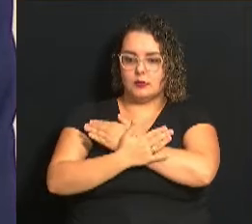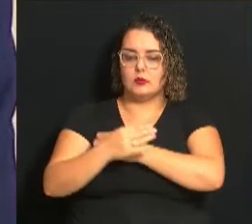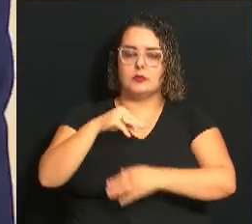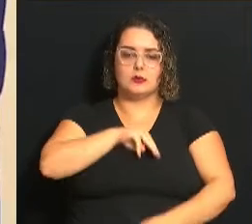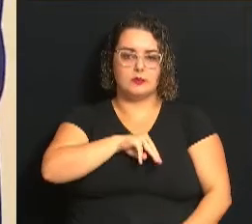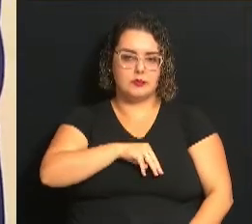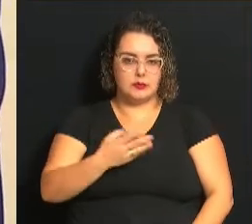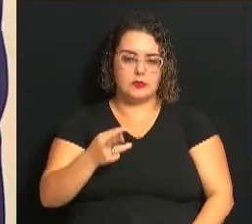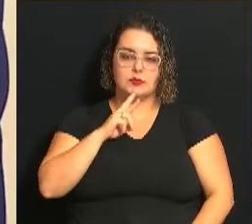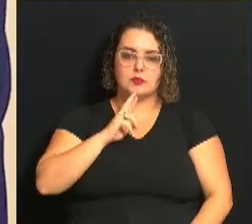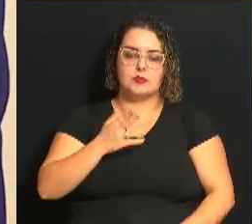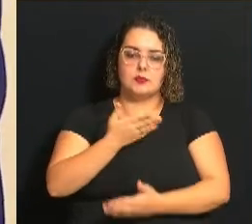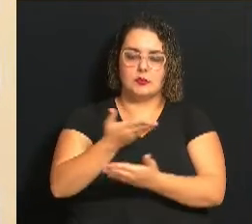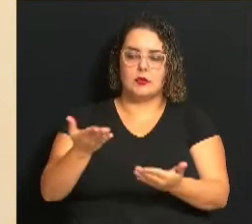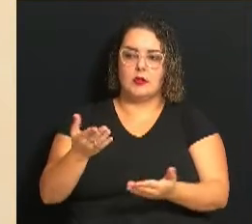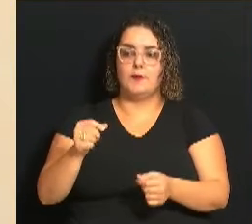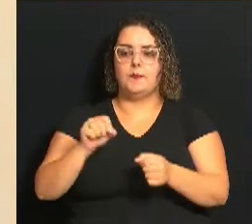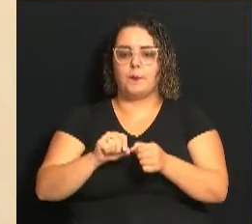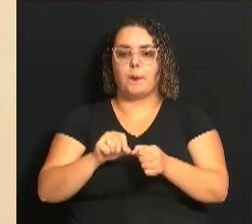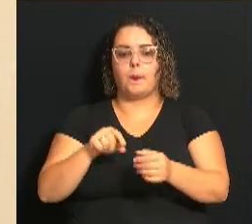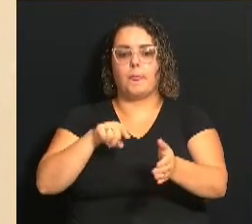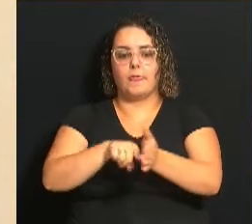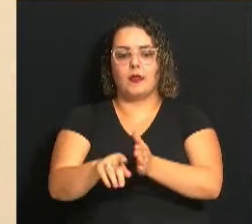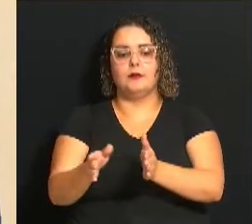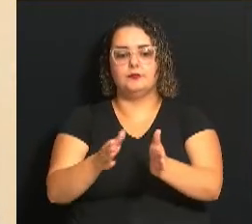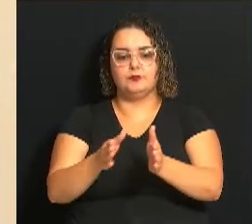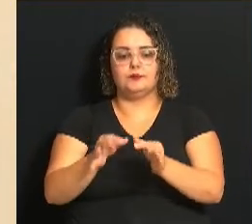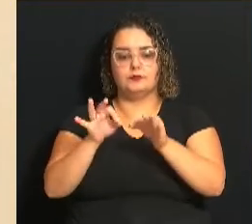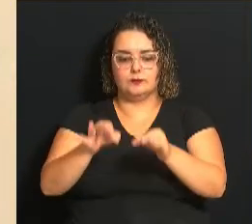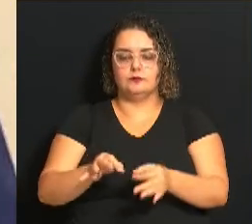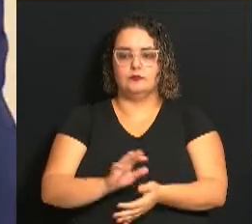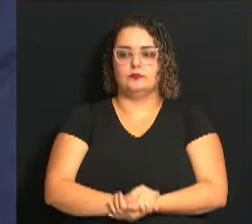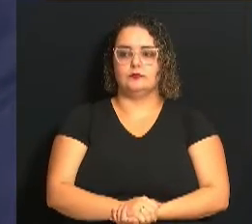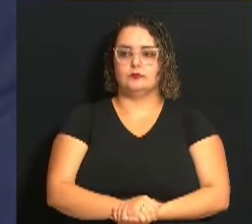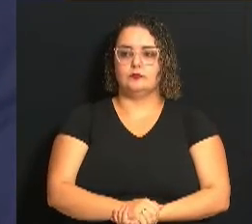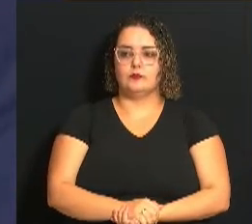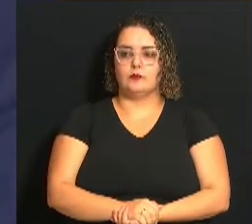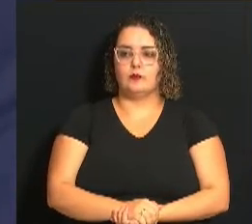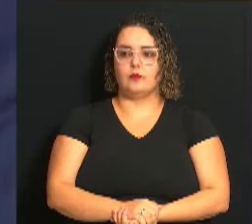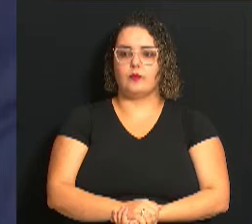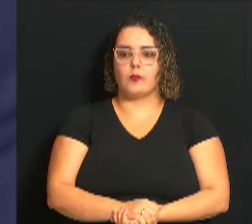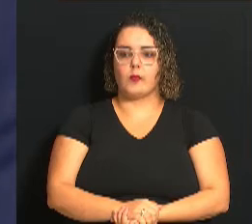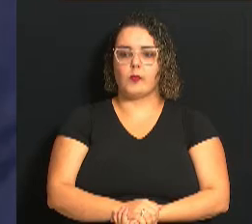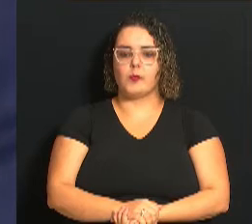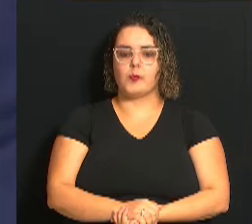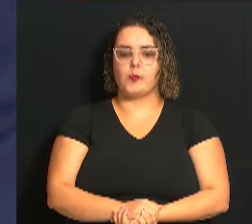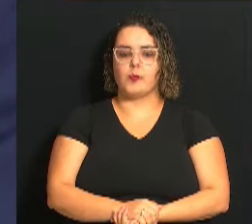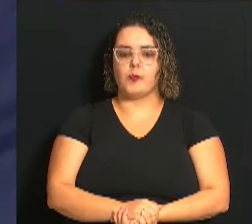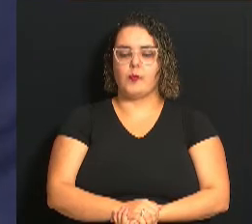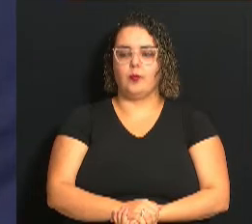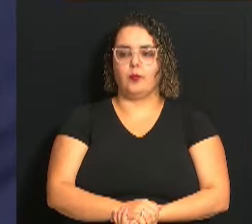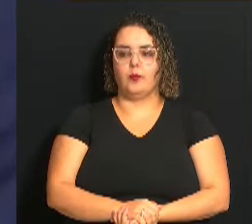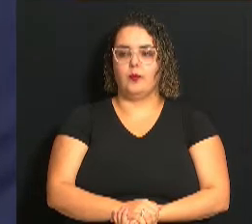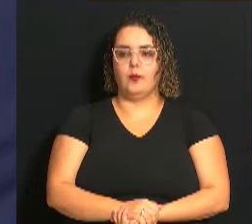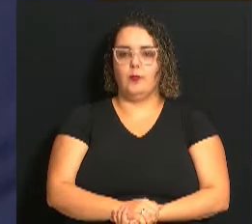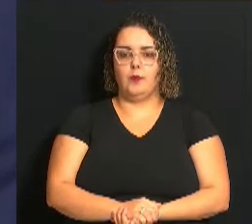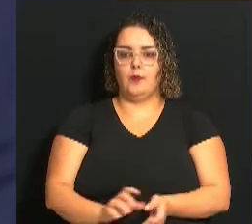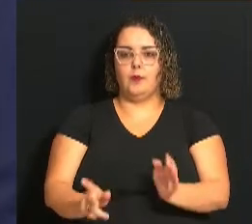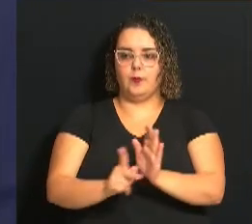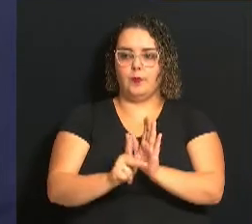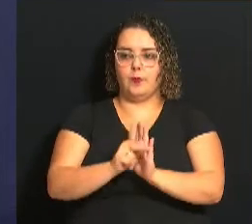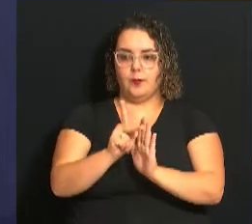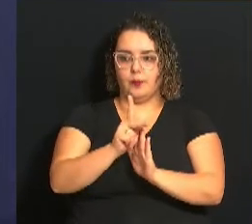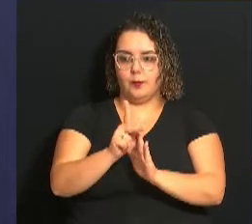Tá bom? E a gente faz a pergunta no momento pertinente. Eu vou passar a palavra para a explanação do projeto,